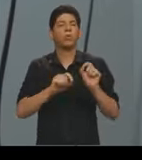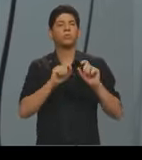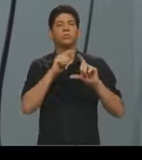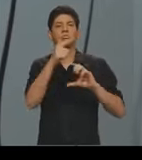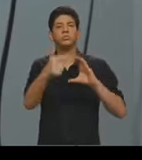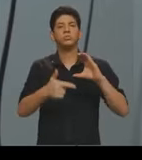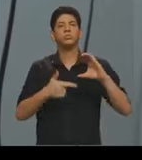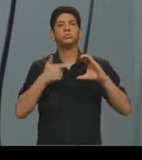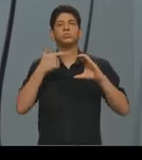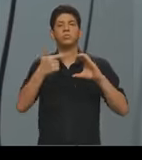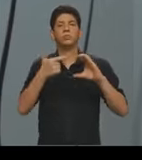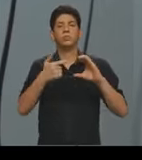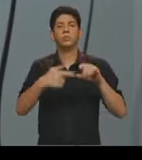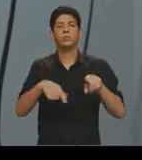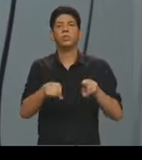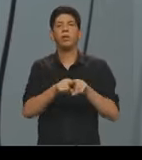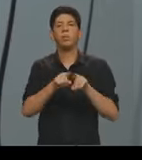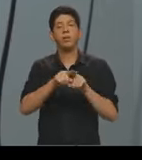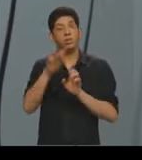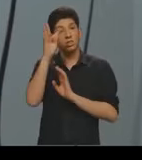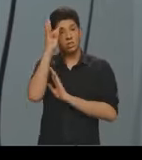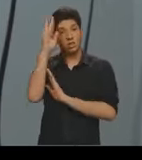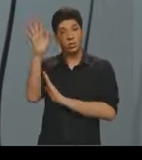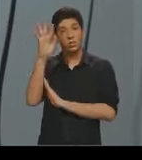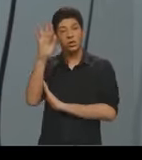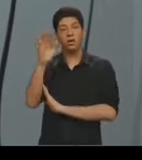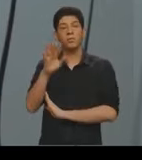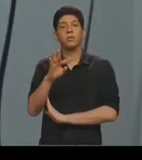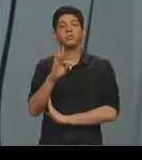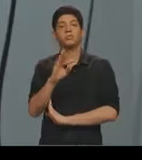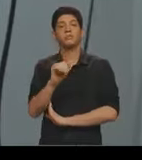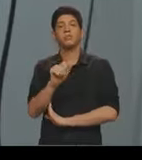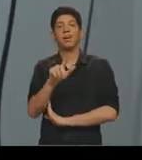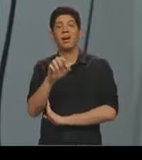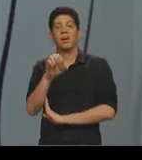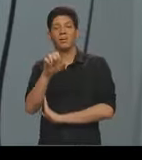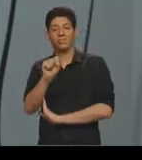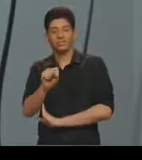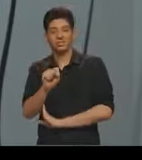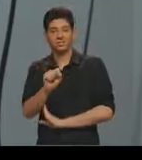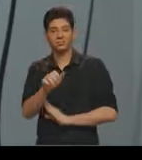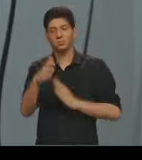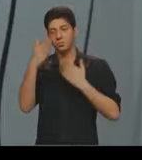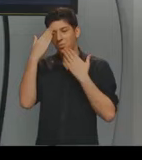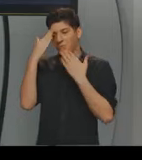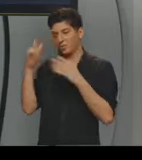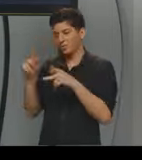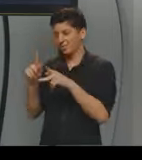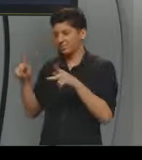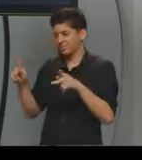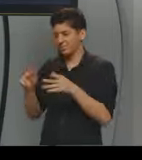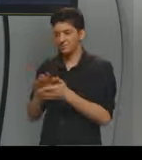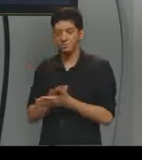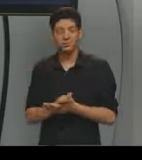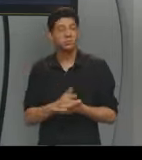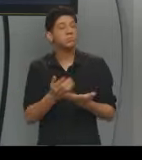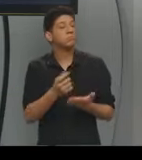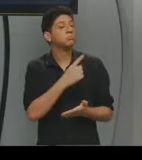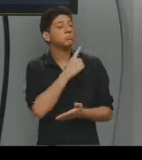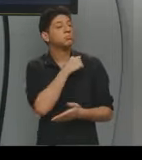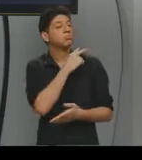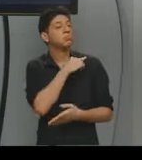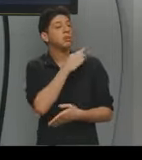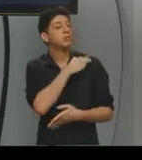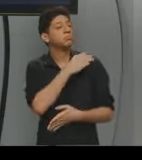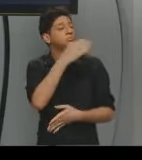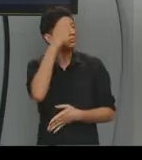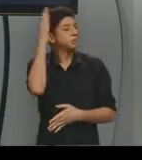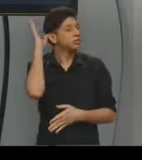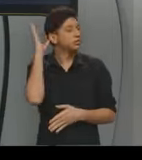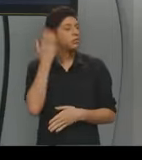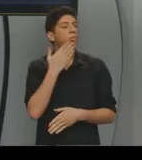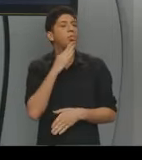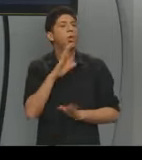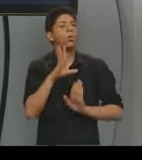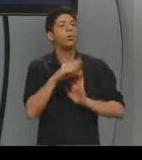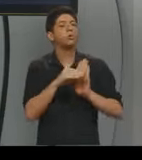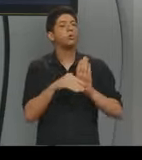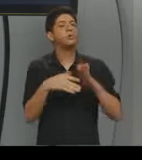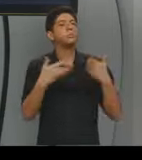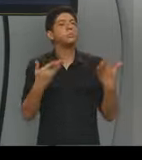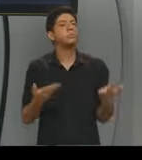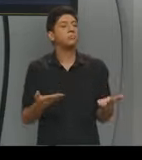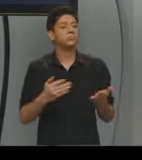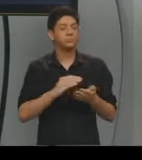geometria, teorema de Tales. Muito obrigada, professora. E no ensino médio, professor César, quais foram os conteúdos abordados?